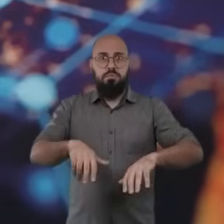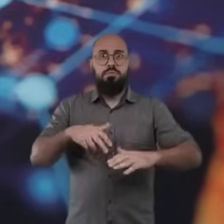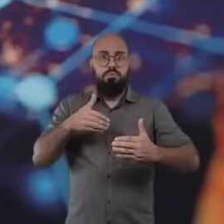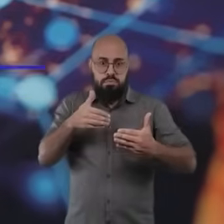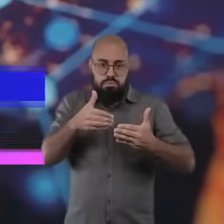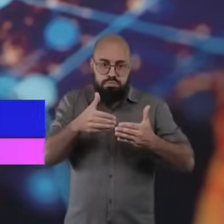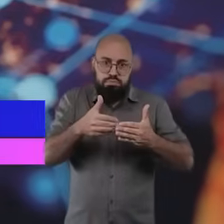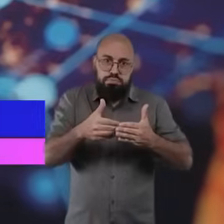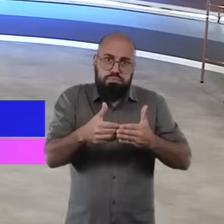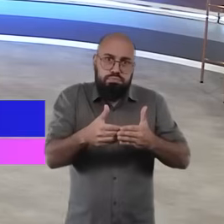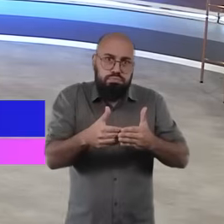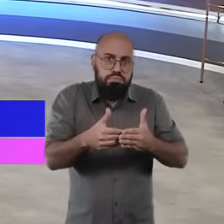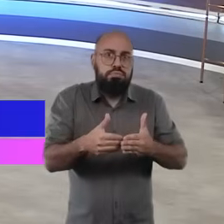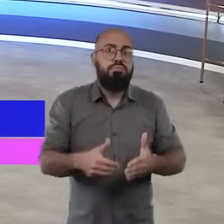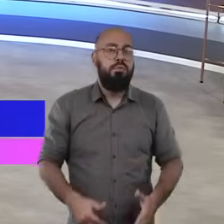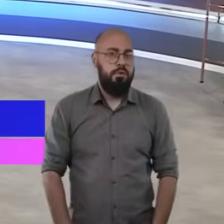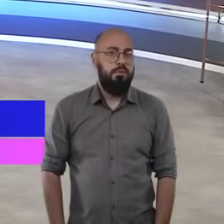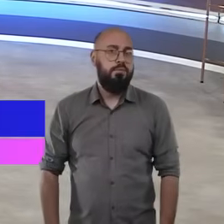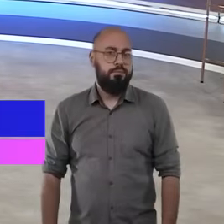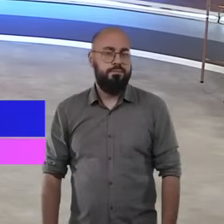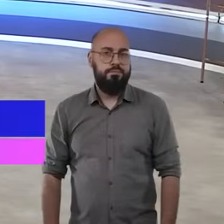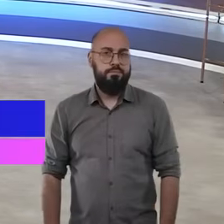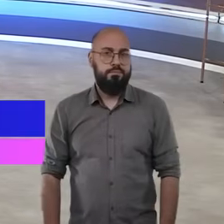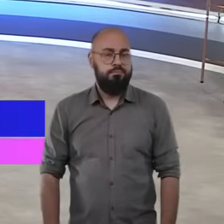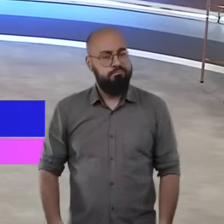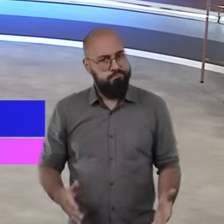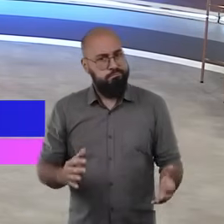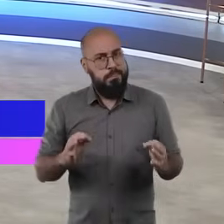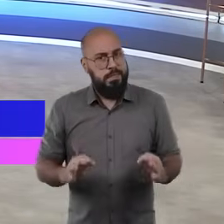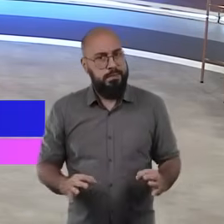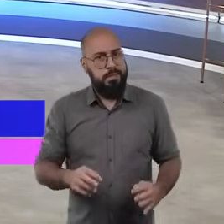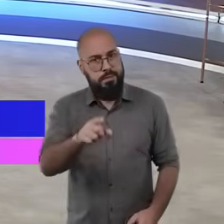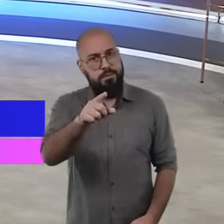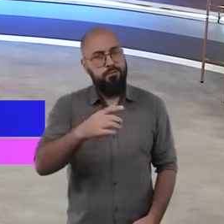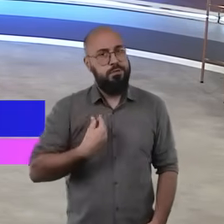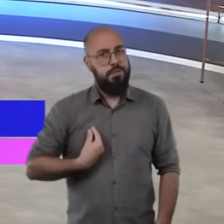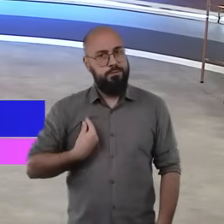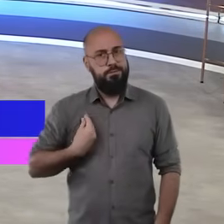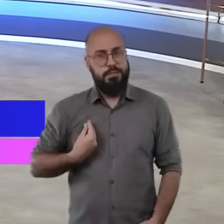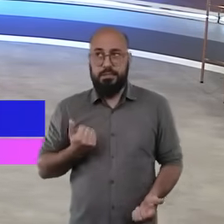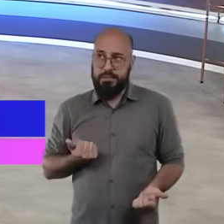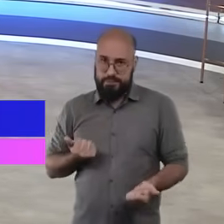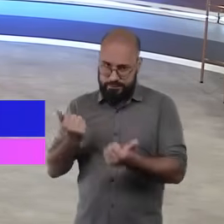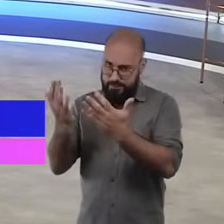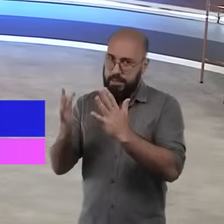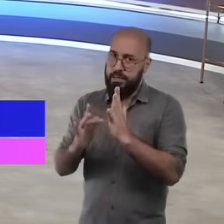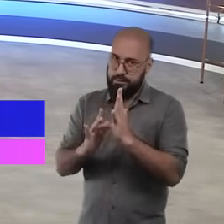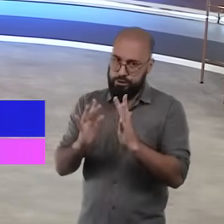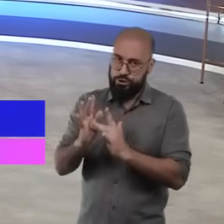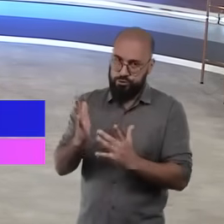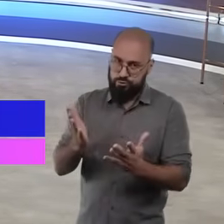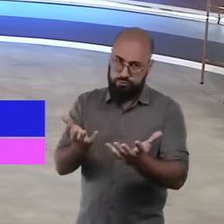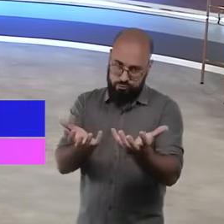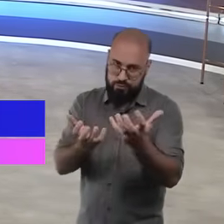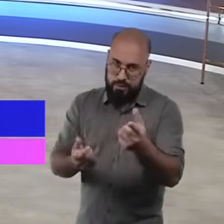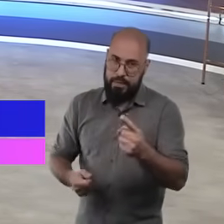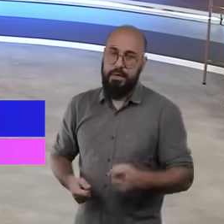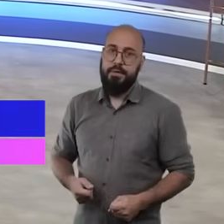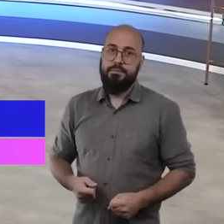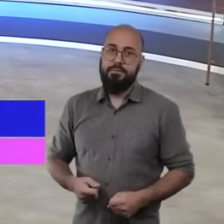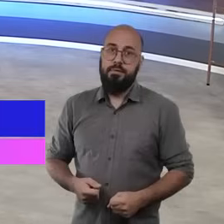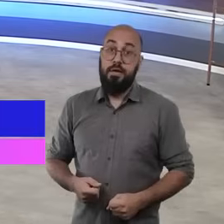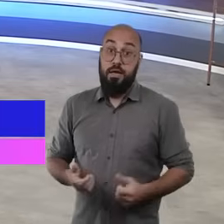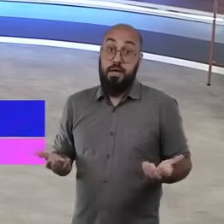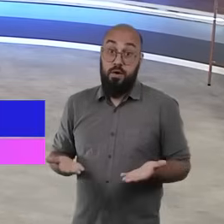Jesus. Eu tenho certeza que nesse momento você quer entregar a sua vida nas mãos do Senhor. Eu tenho certeza que você quer dar um passo